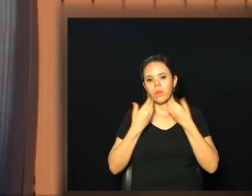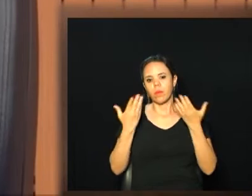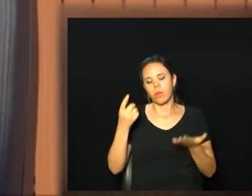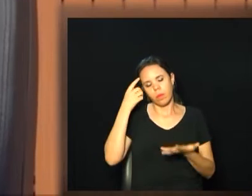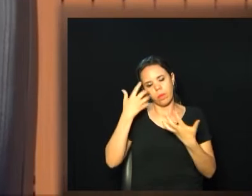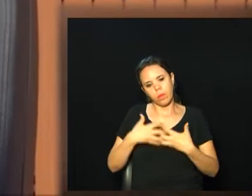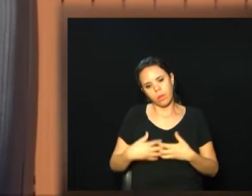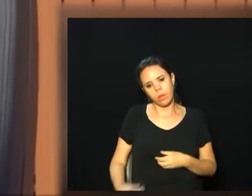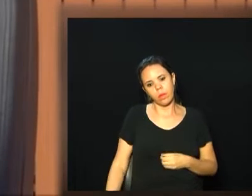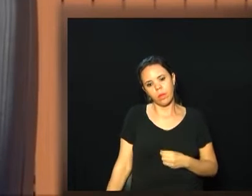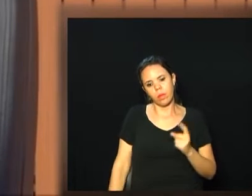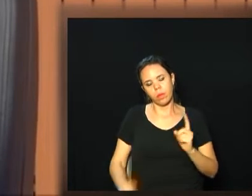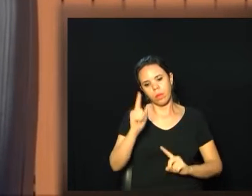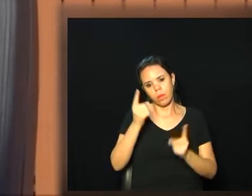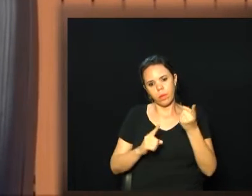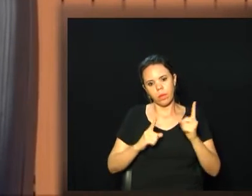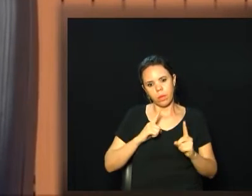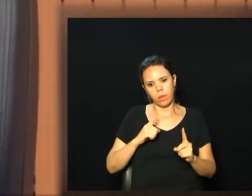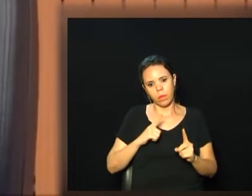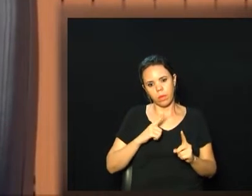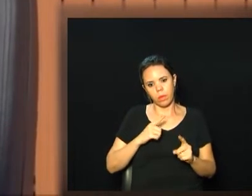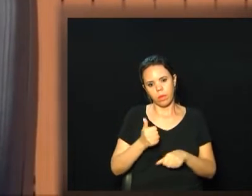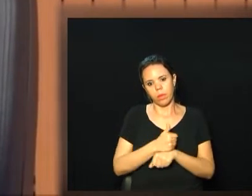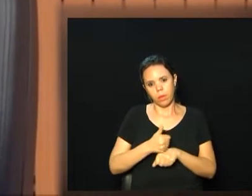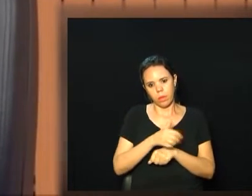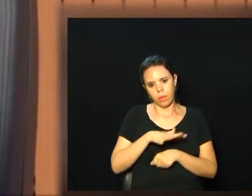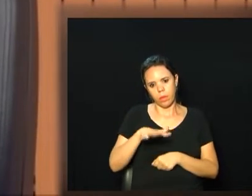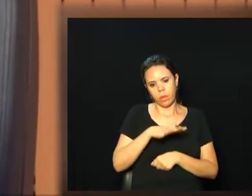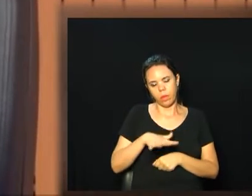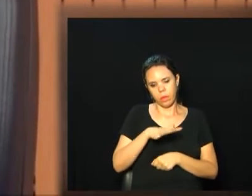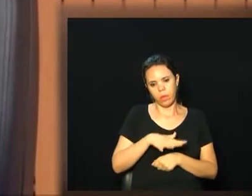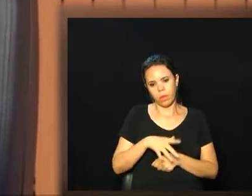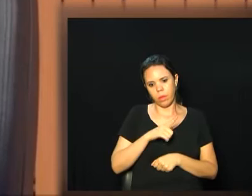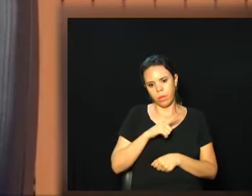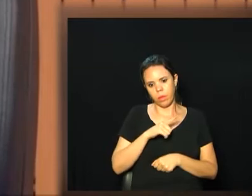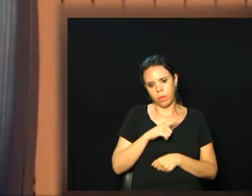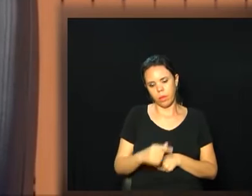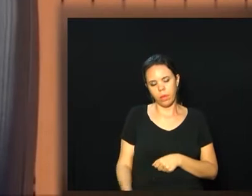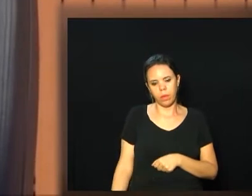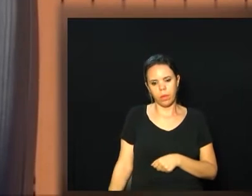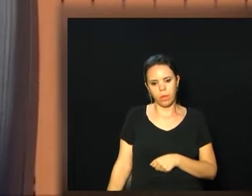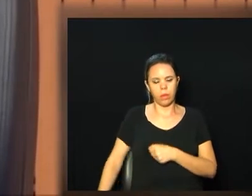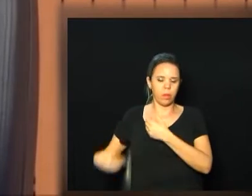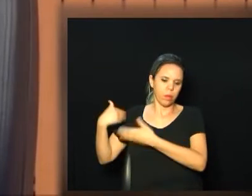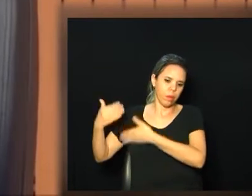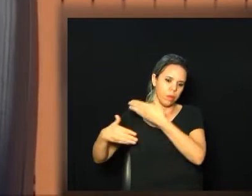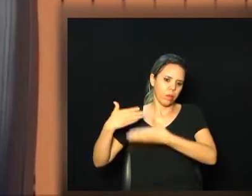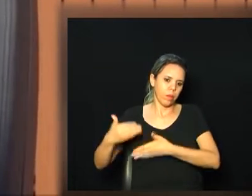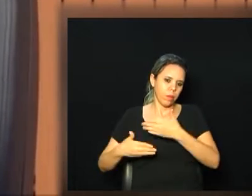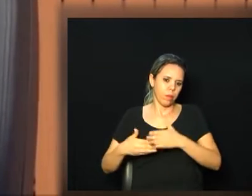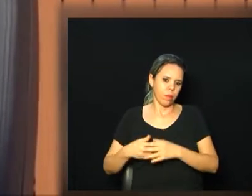pensar também que o carnaval, ele tem todo um segmento aí que a gente tem, que vem, né, dos